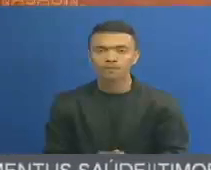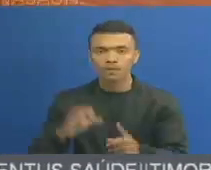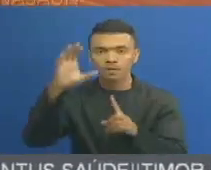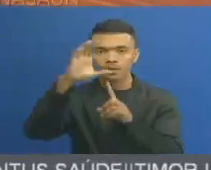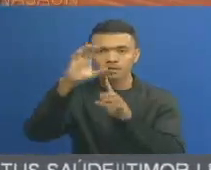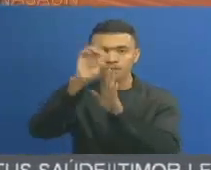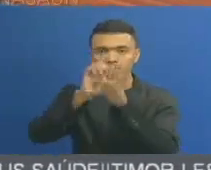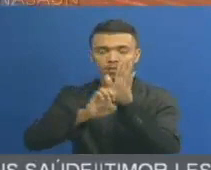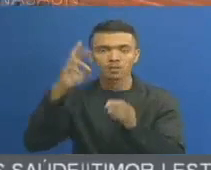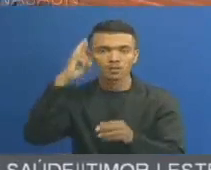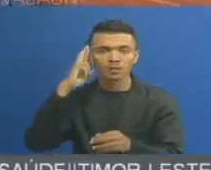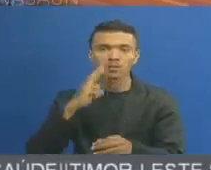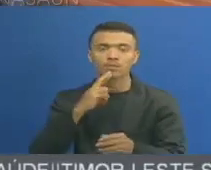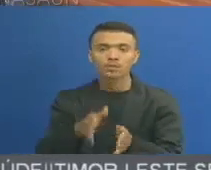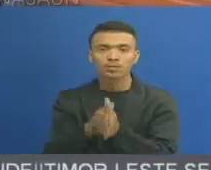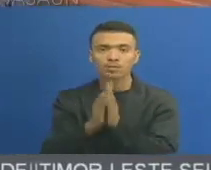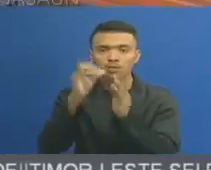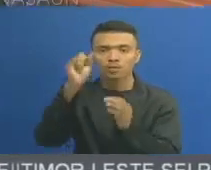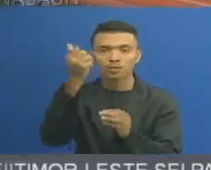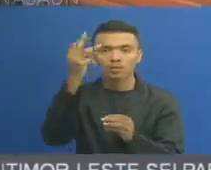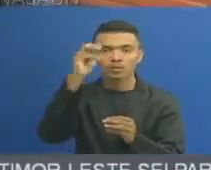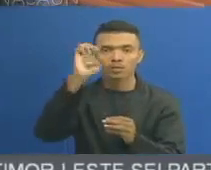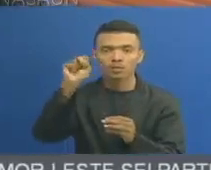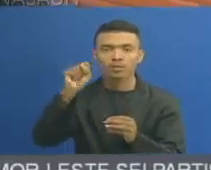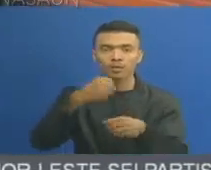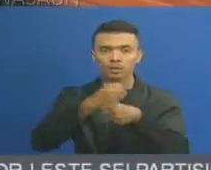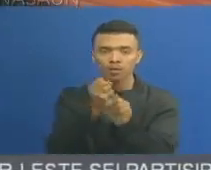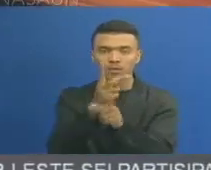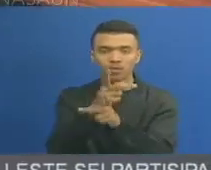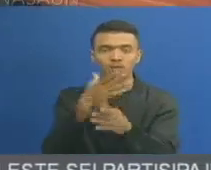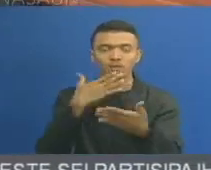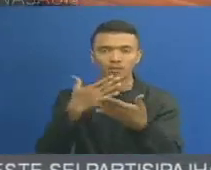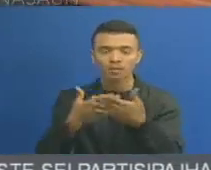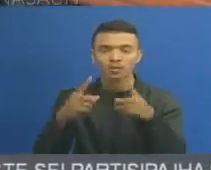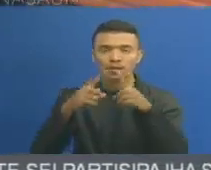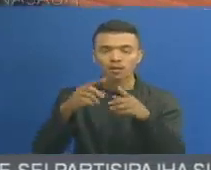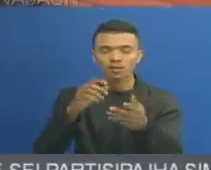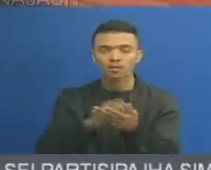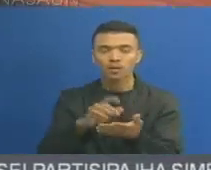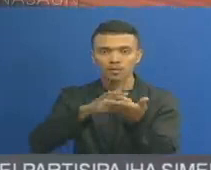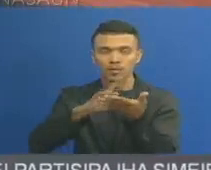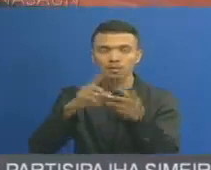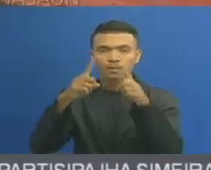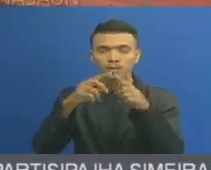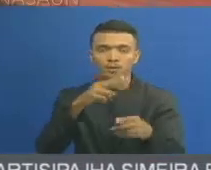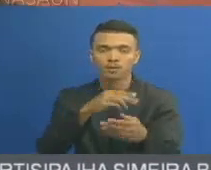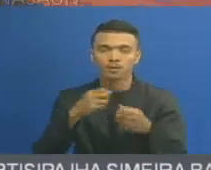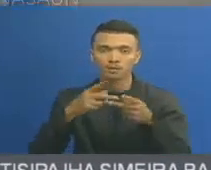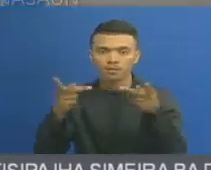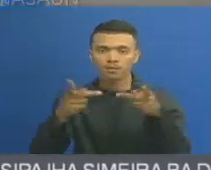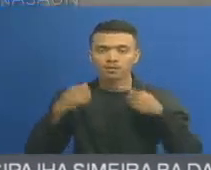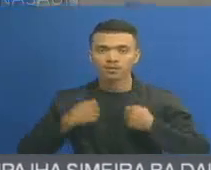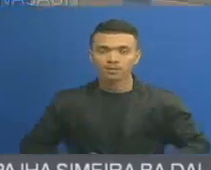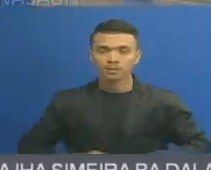Chefe de Estado Zuzera Muzorta, Russo Sames, atuhalos este um dia que garante medicamento para facilidade de saúde e a território